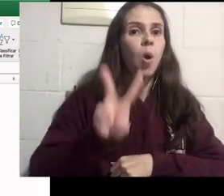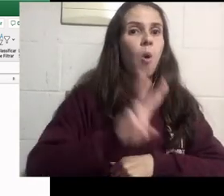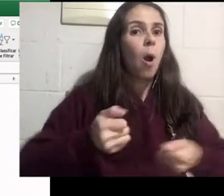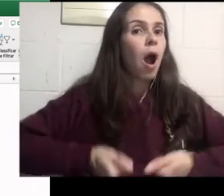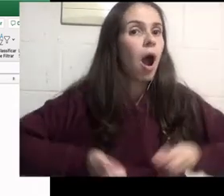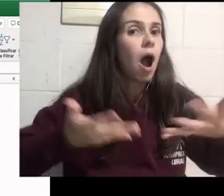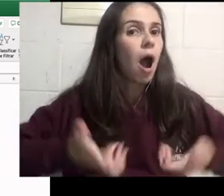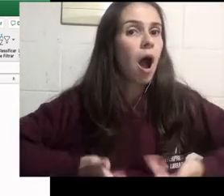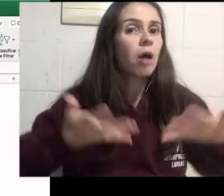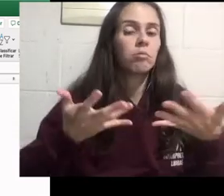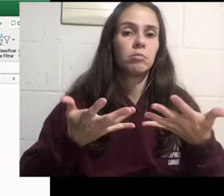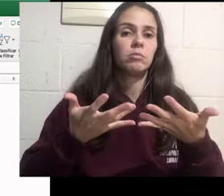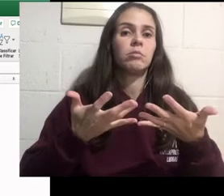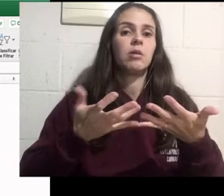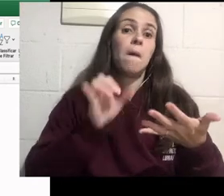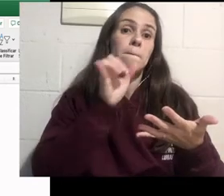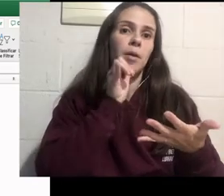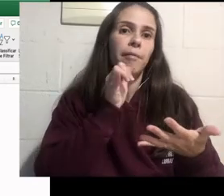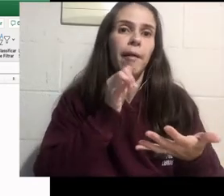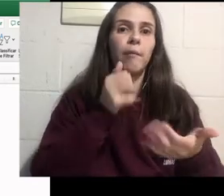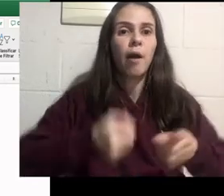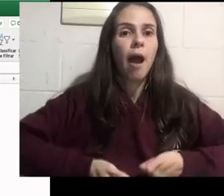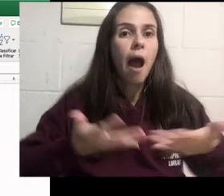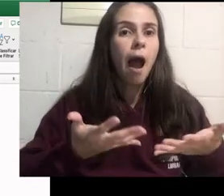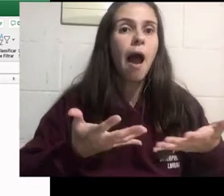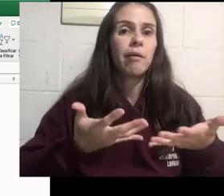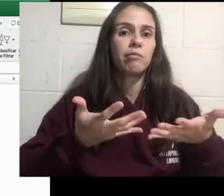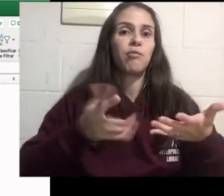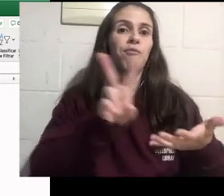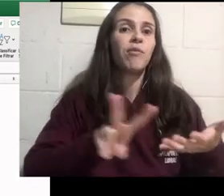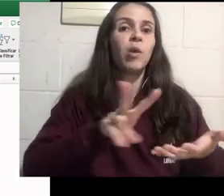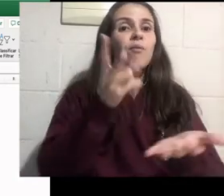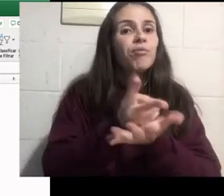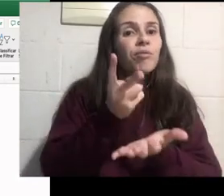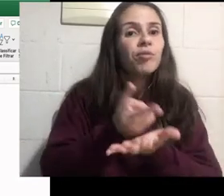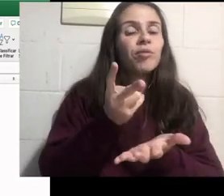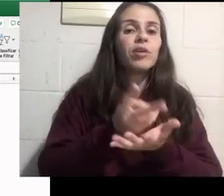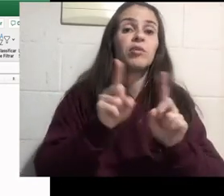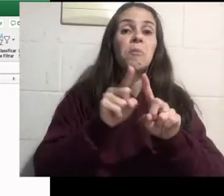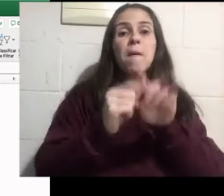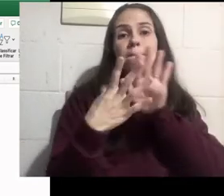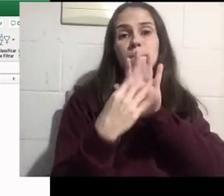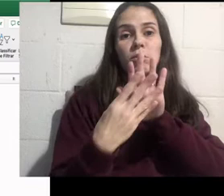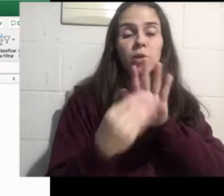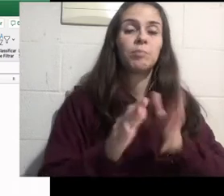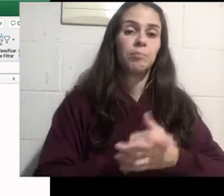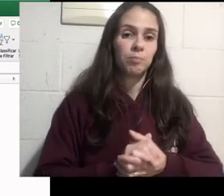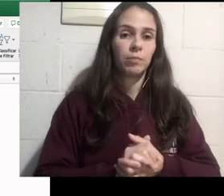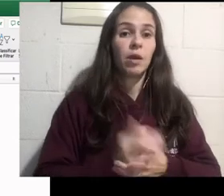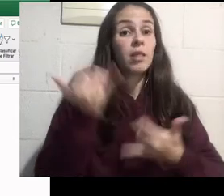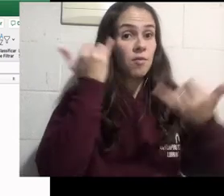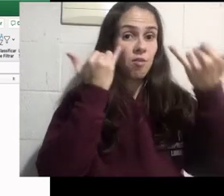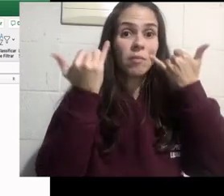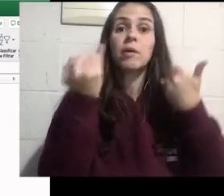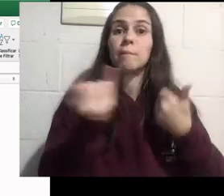né? Especialmente o ganho de escala no custo fixo, a questão das próprias receitas e assim por diante. Então, essa